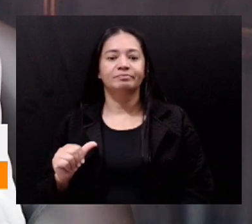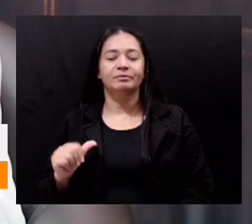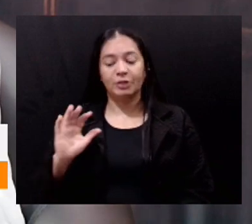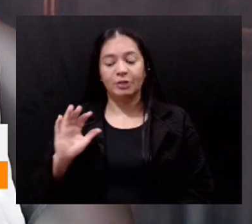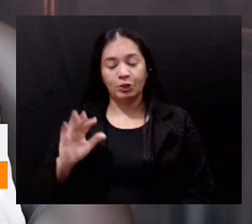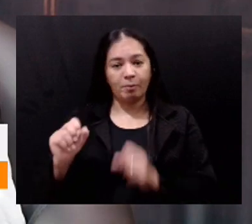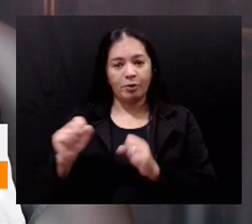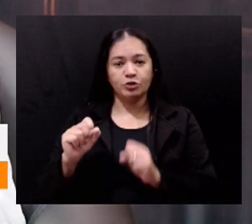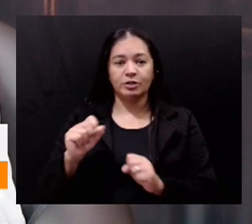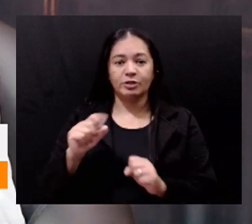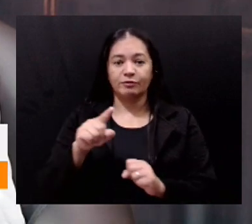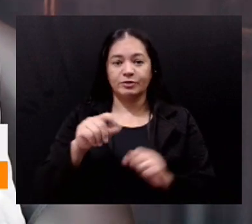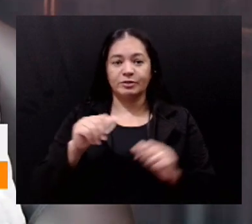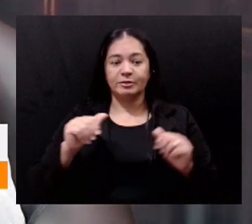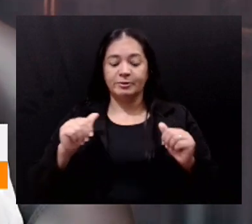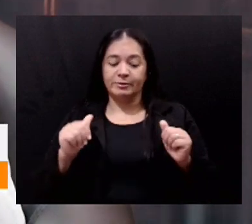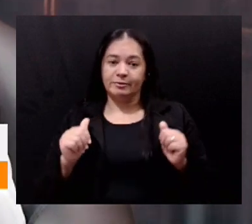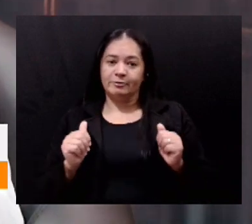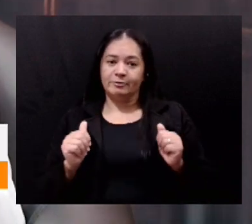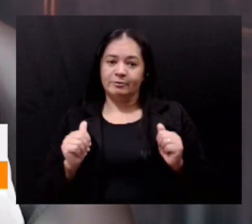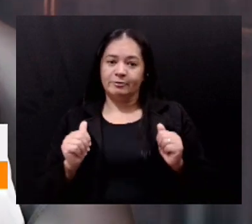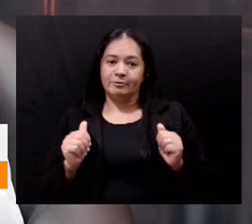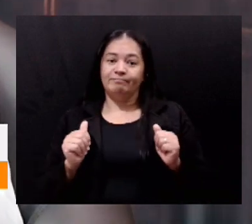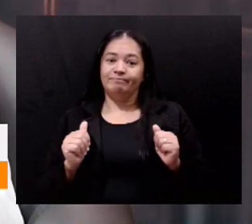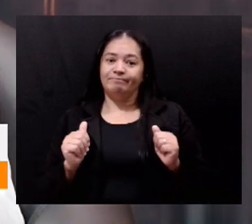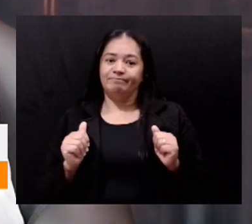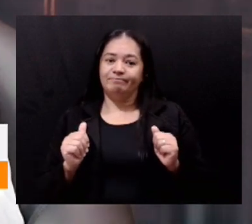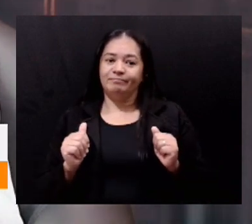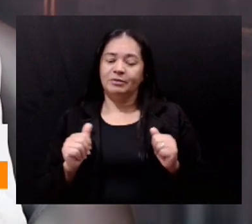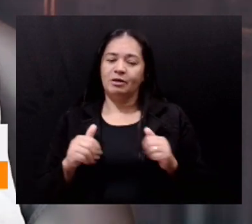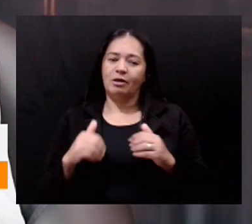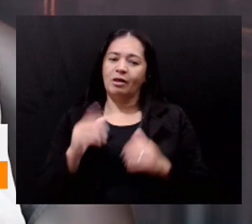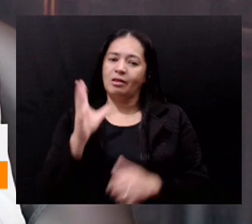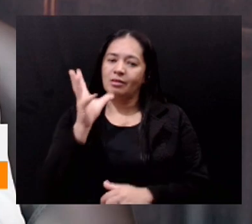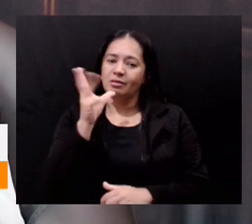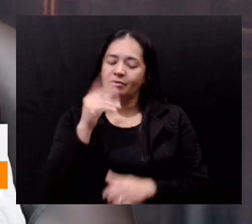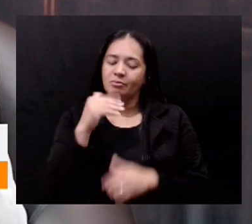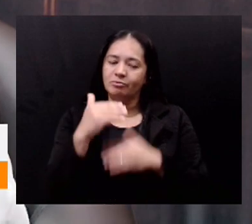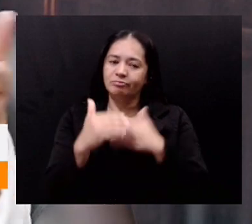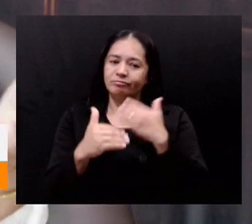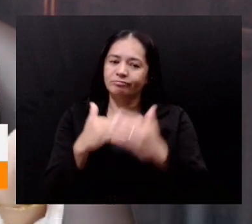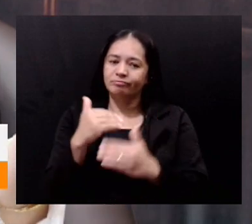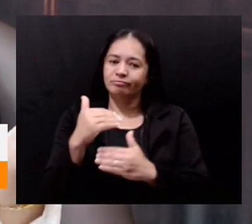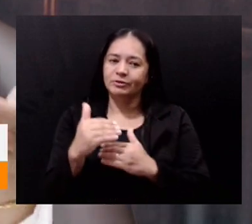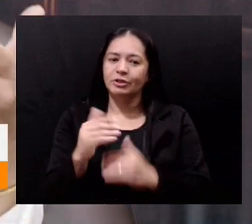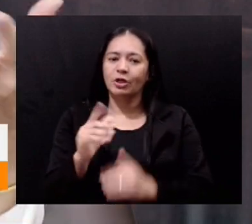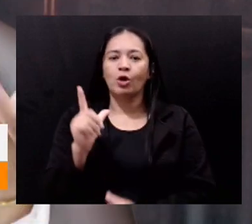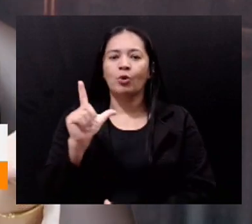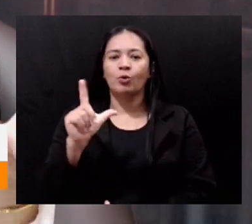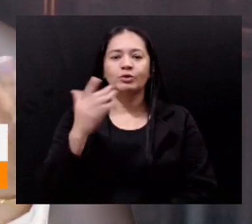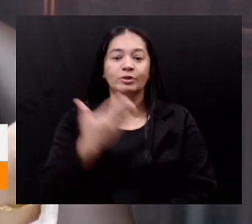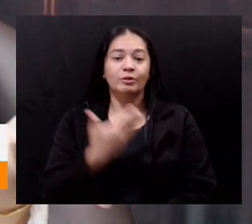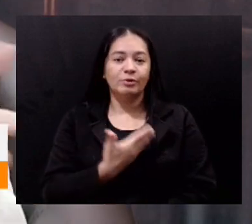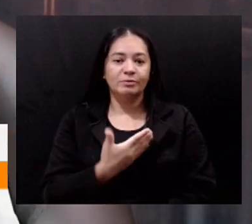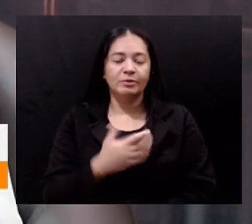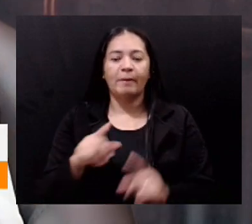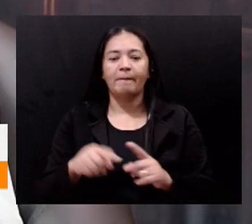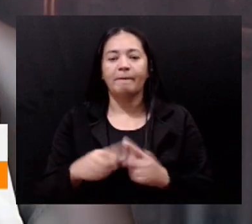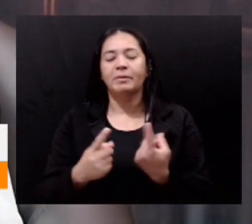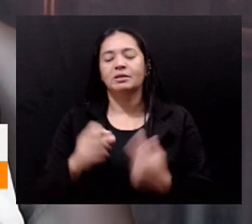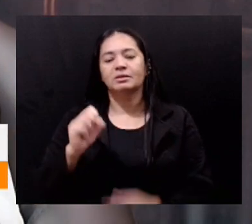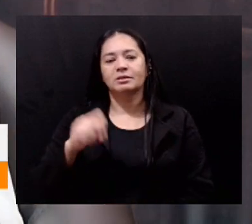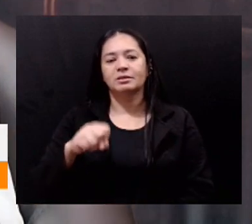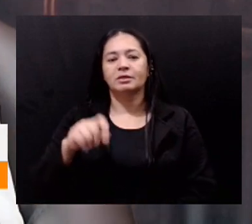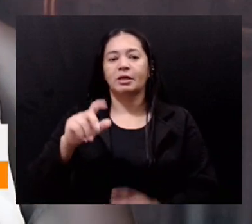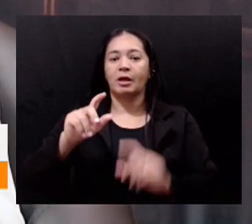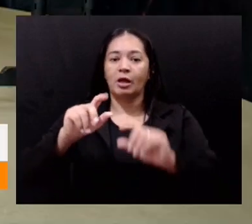começo, se feche um pouco mais e demore um pouquinho mais para você, ter uma amizade. Mas sim, é possível ter amizade no ambiente de